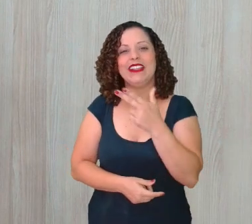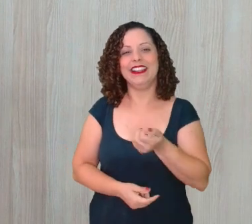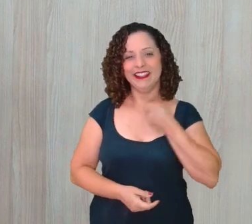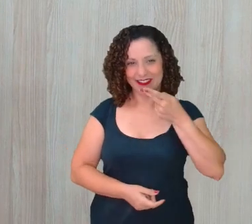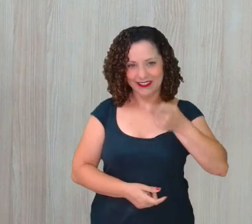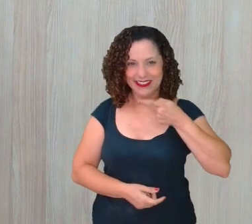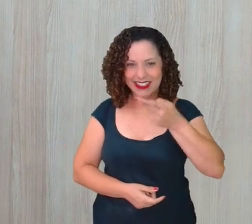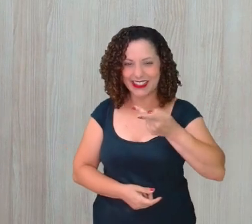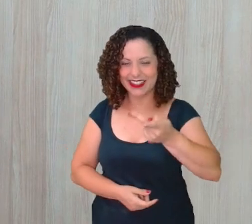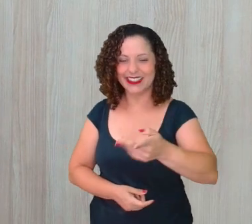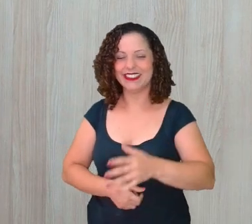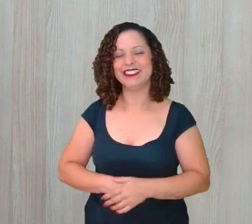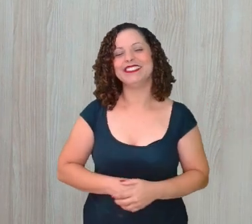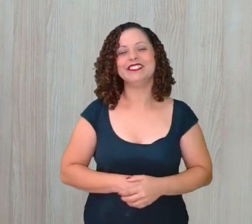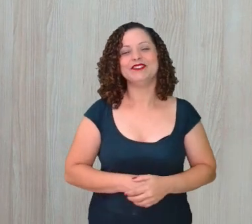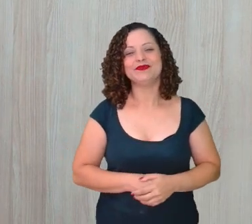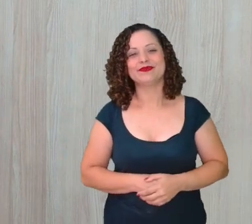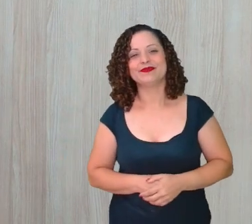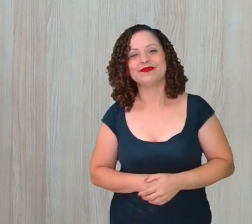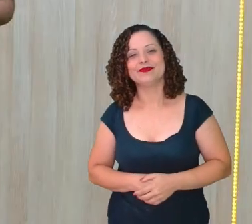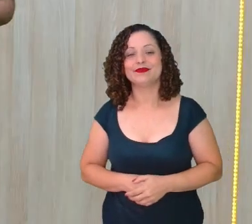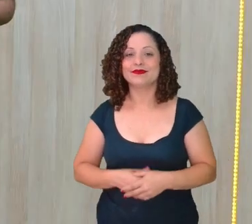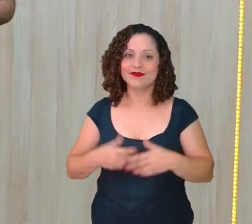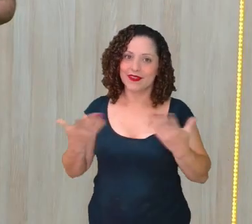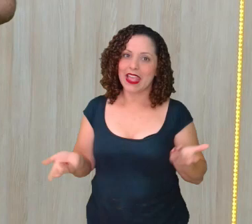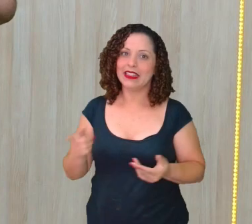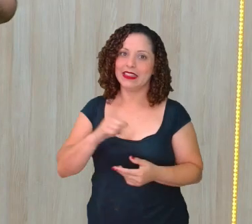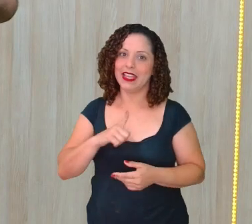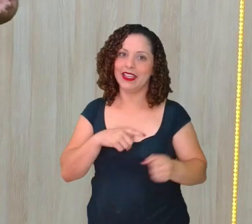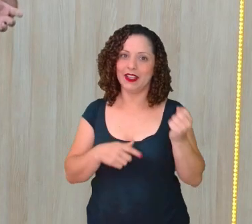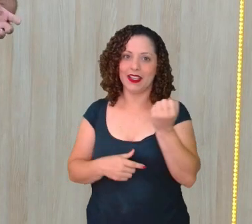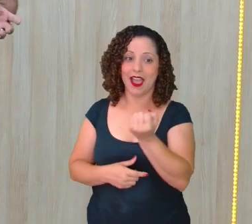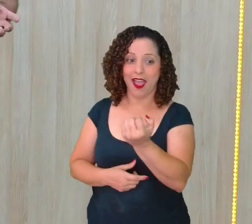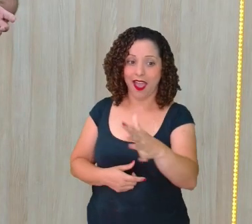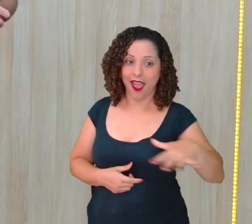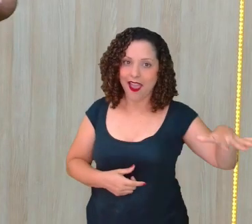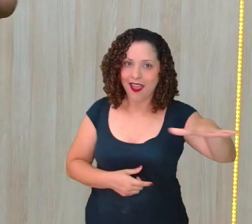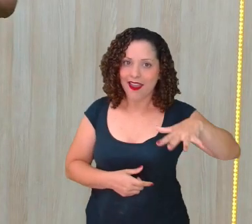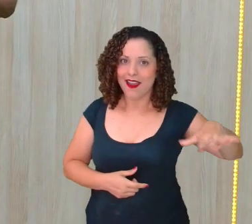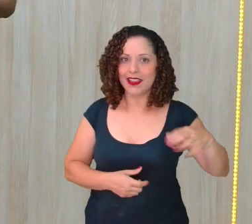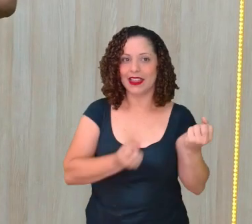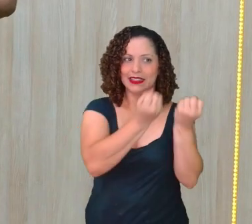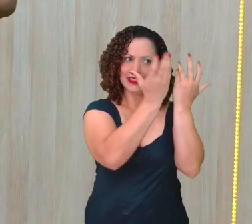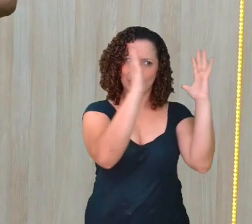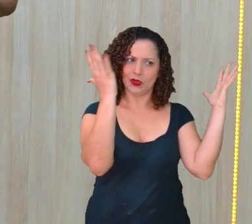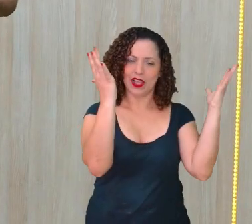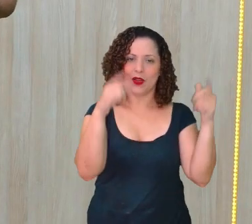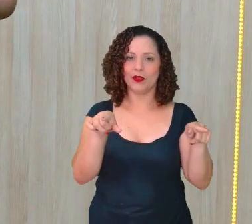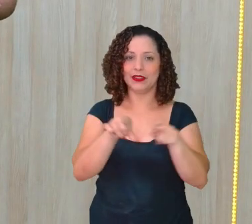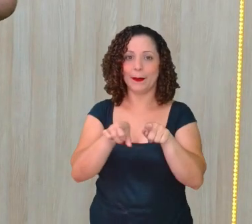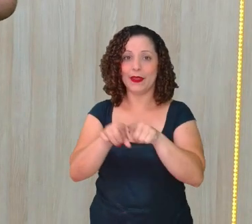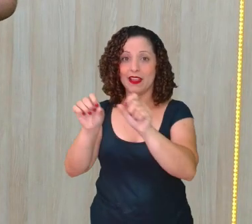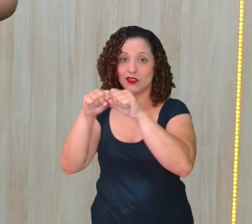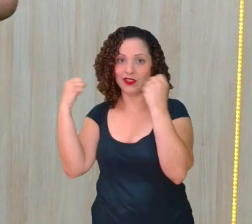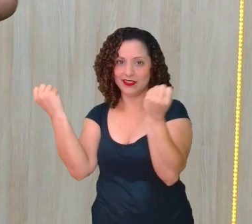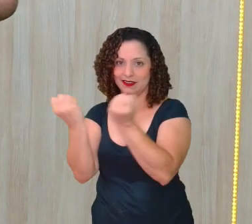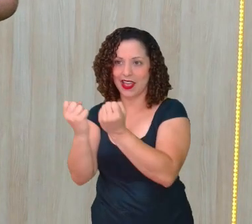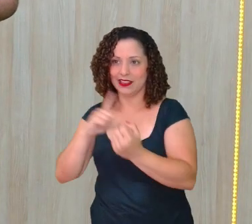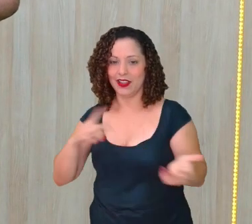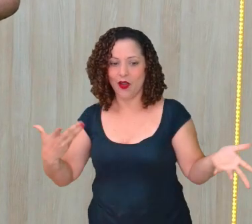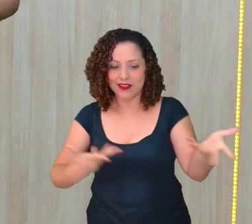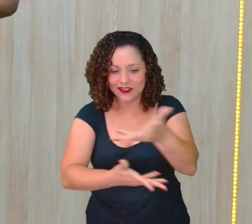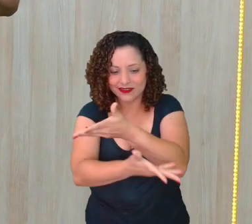dele. Se tem o espaço natural e tem a sociedade, então vai haver o quê? As